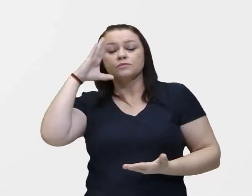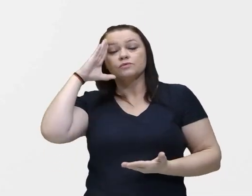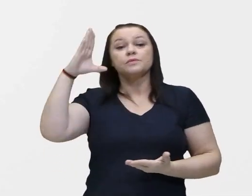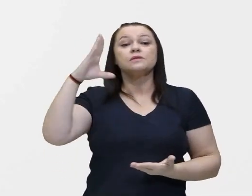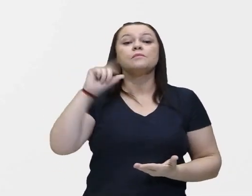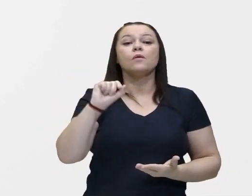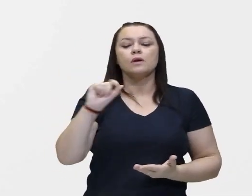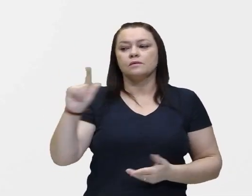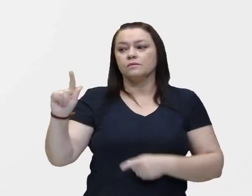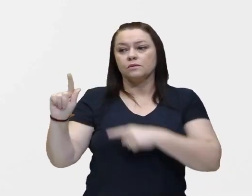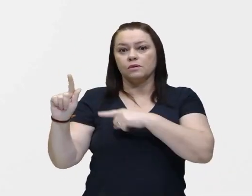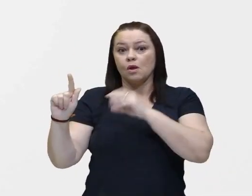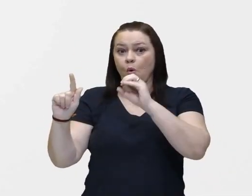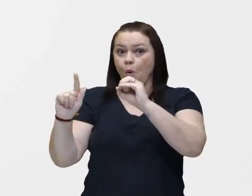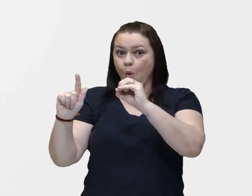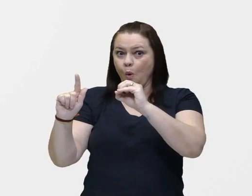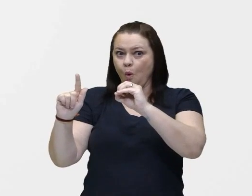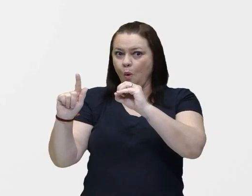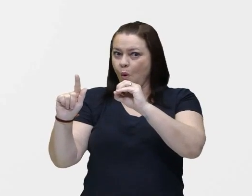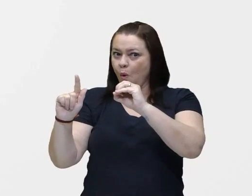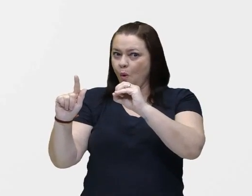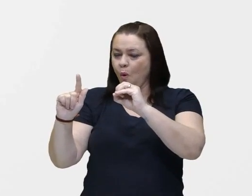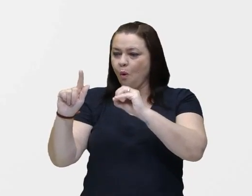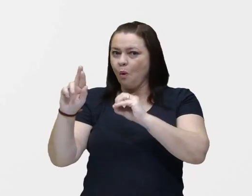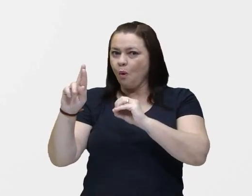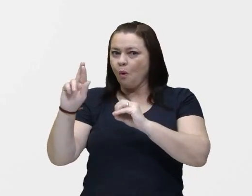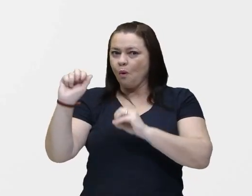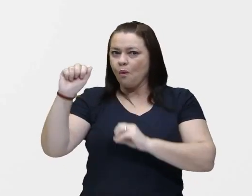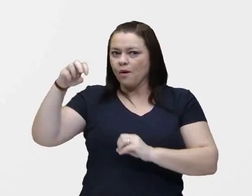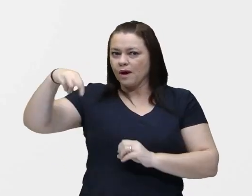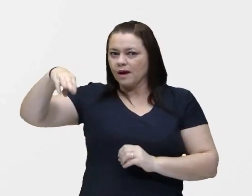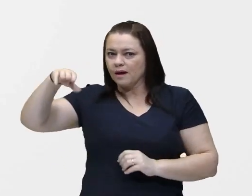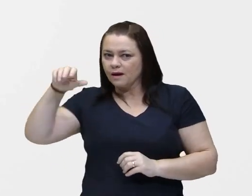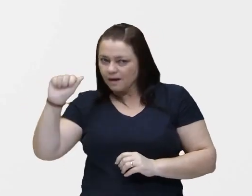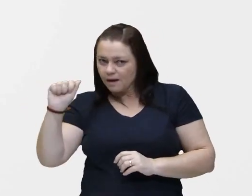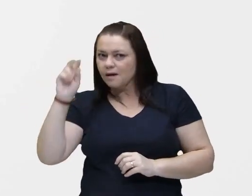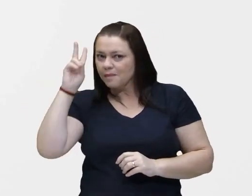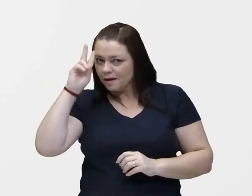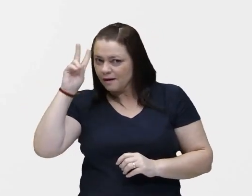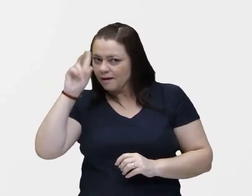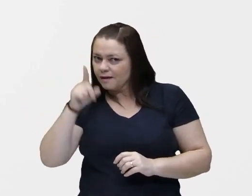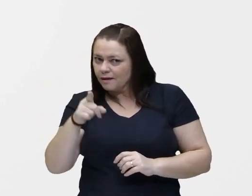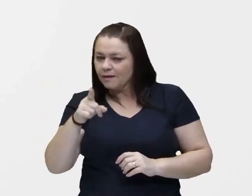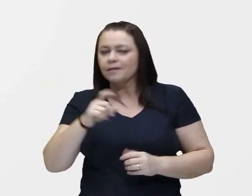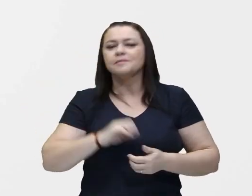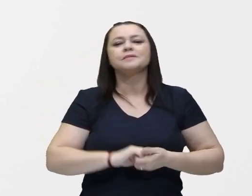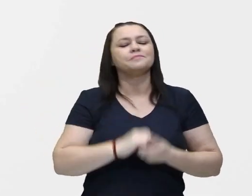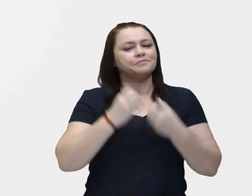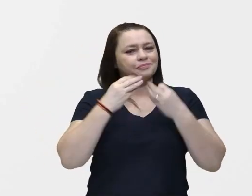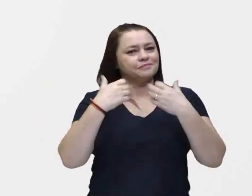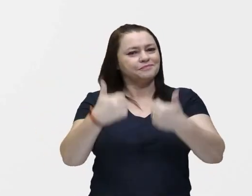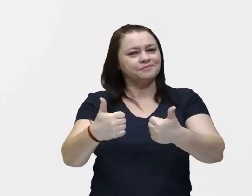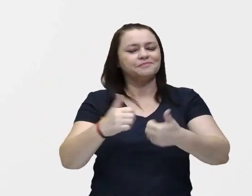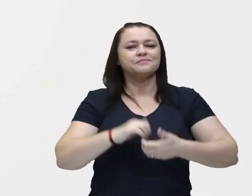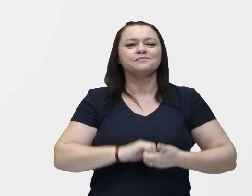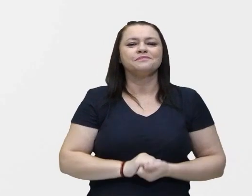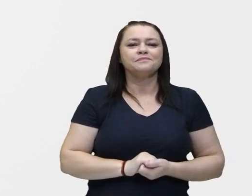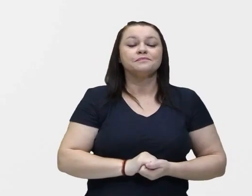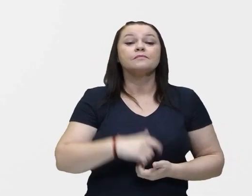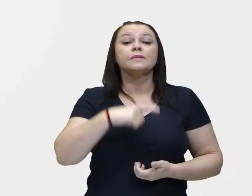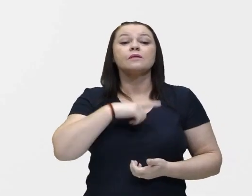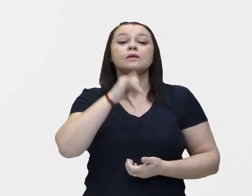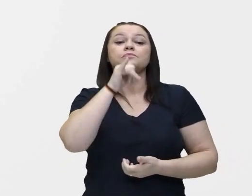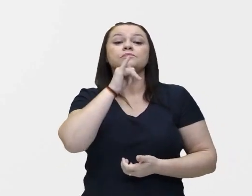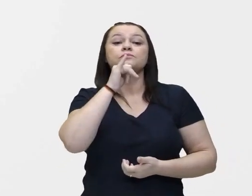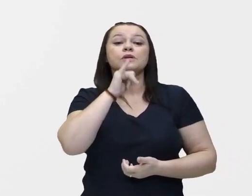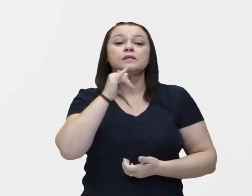O grama. Lembrando que não é a grama, é quem? O grama. Muito bem. Então, nós temos aí como exemplo uma